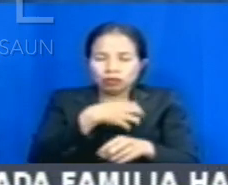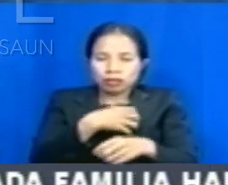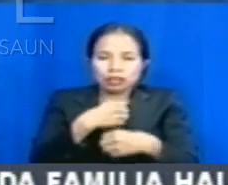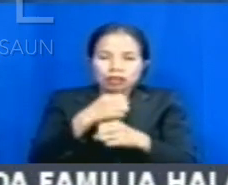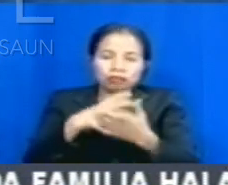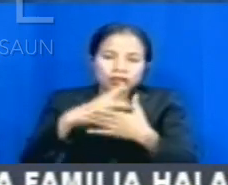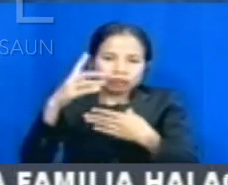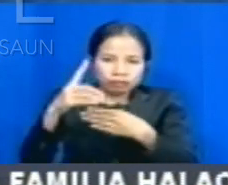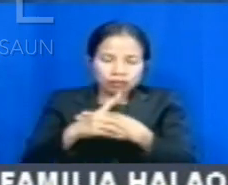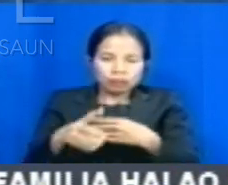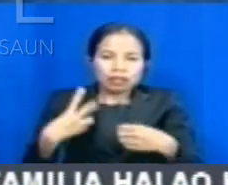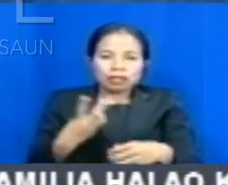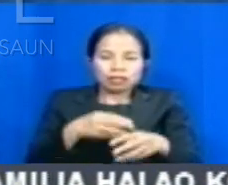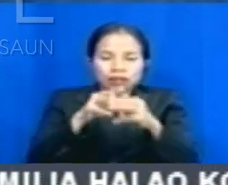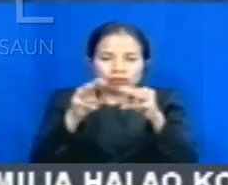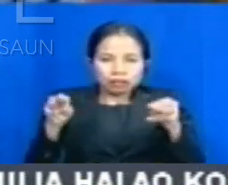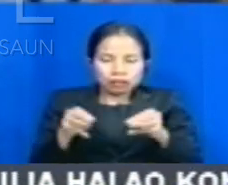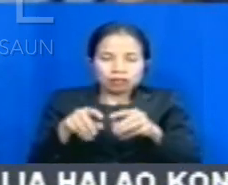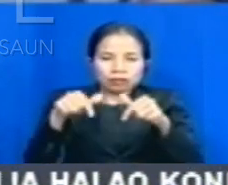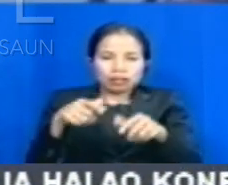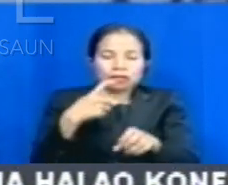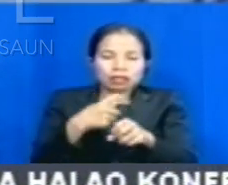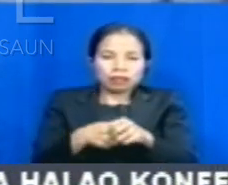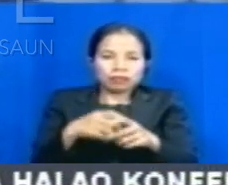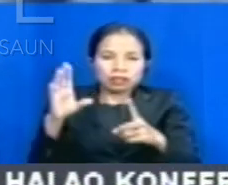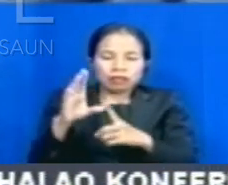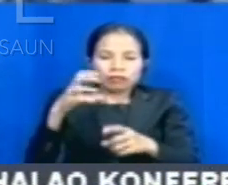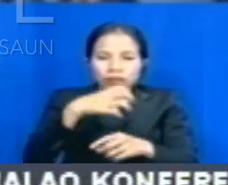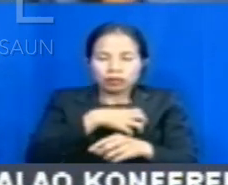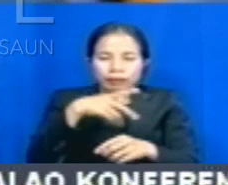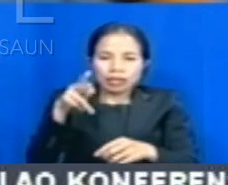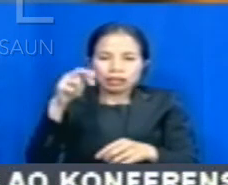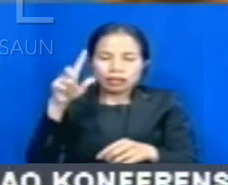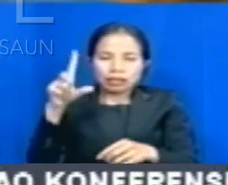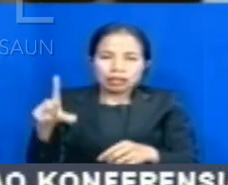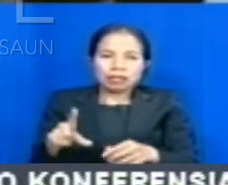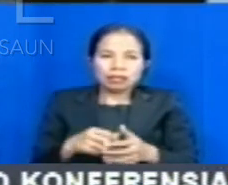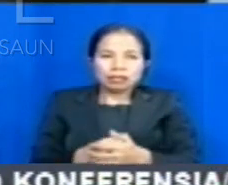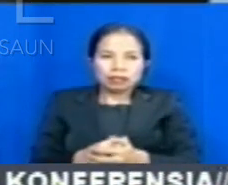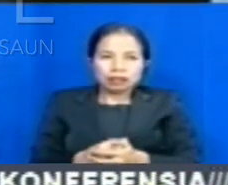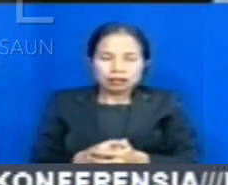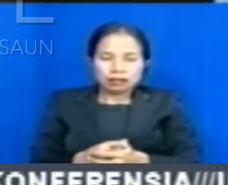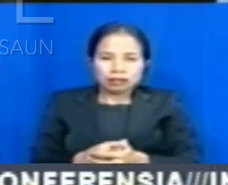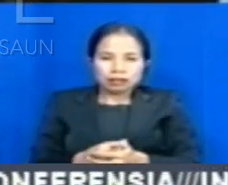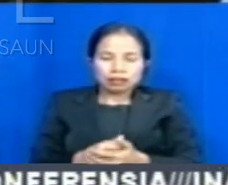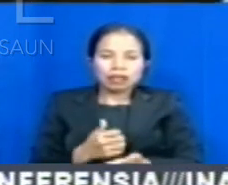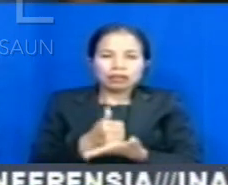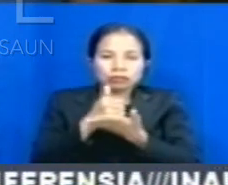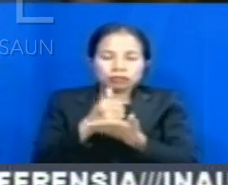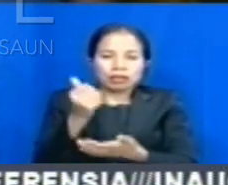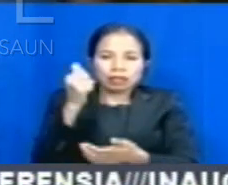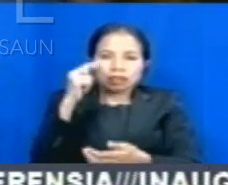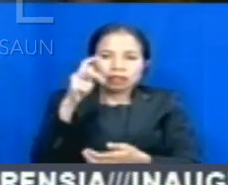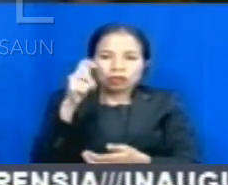e município Aileu. E a Bibang né, comandante Pentel interino município Aileu, superintendente assistente Antônio